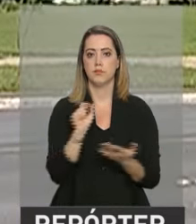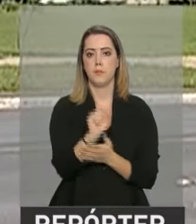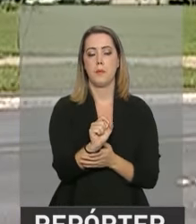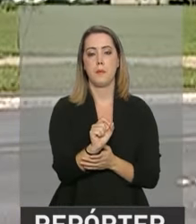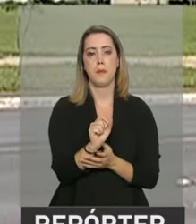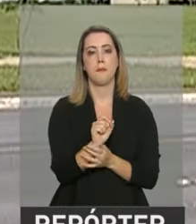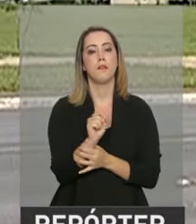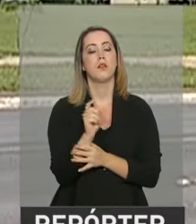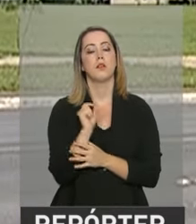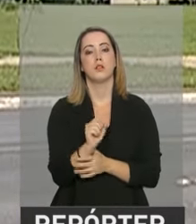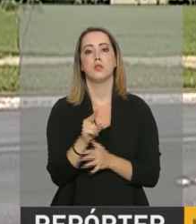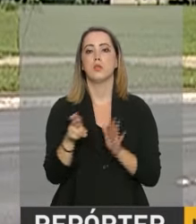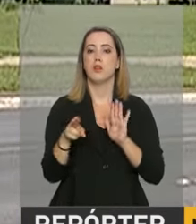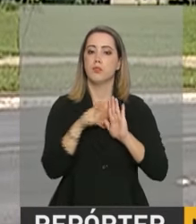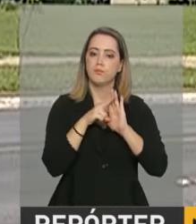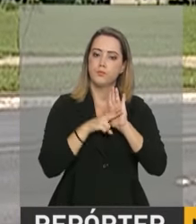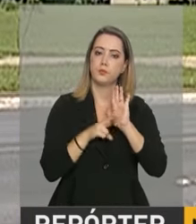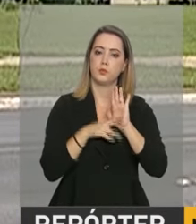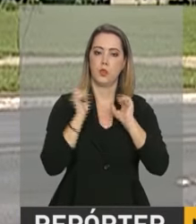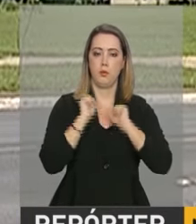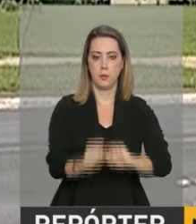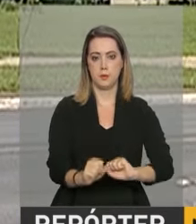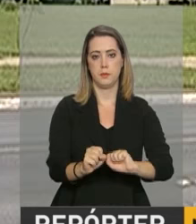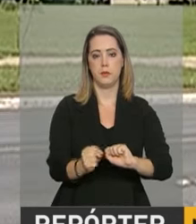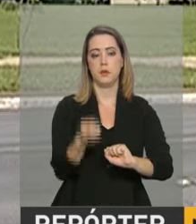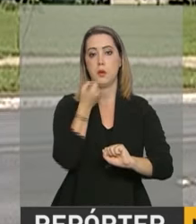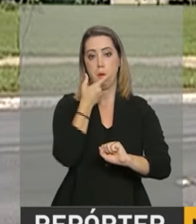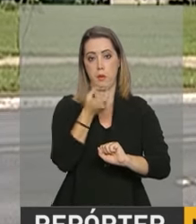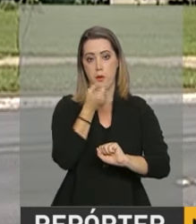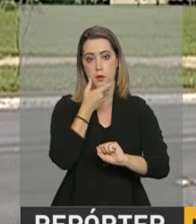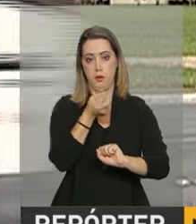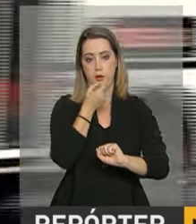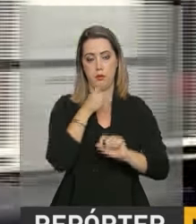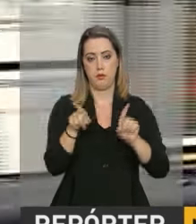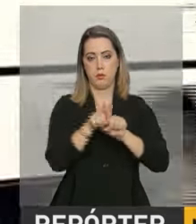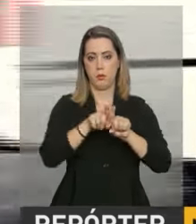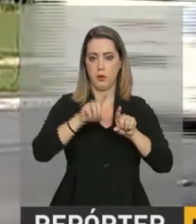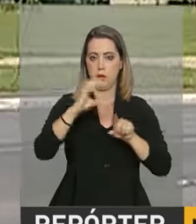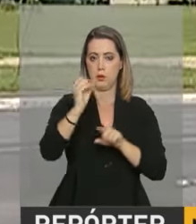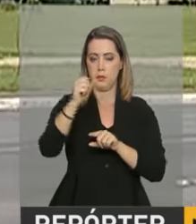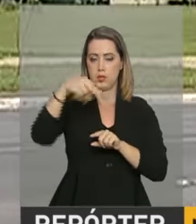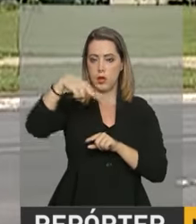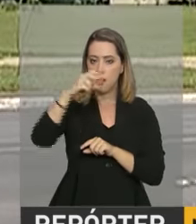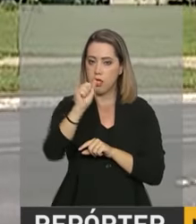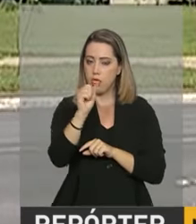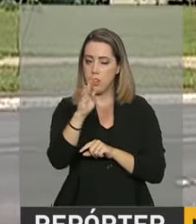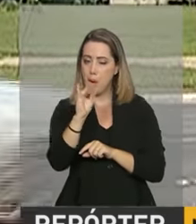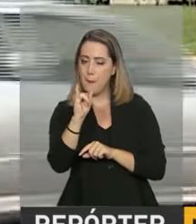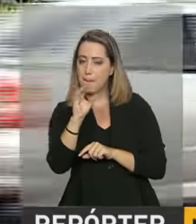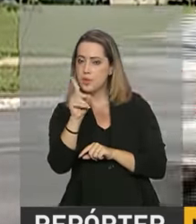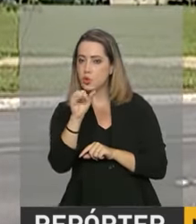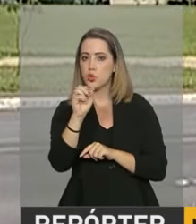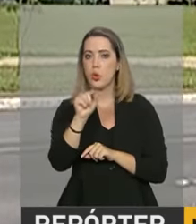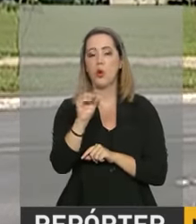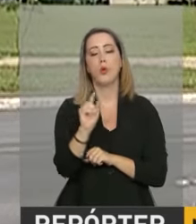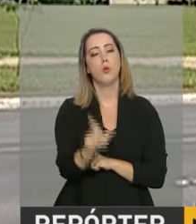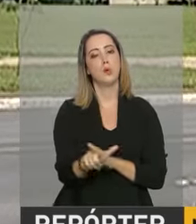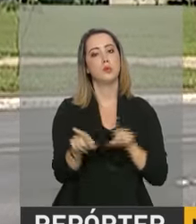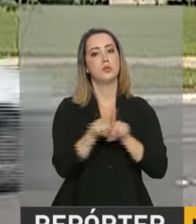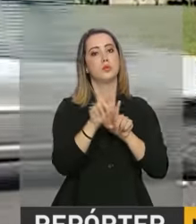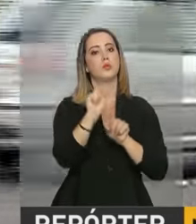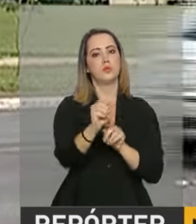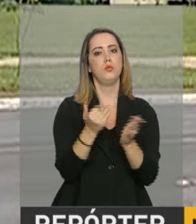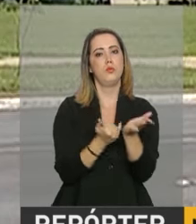todos. A norma da Anvisa permite que produtos com canabidiol e também com THC sejam registrados pelas empresas